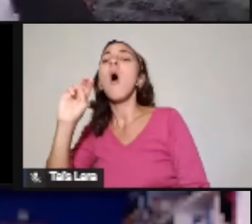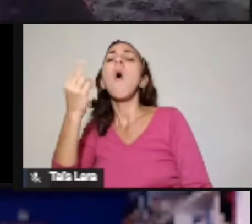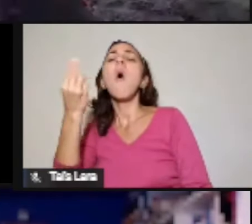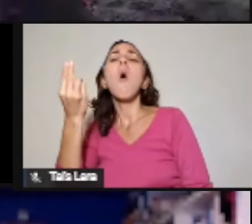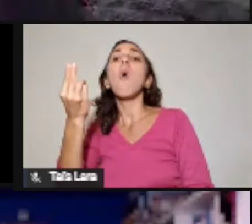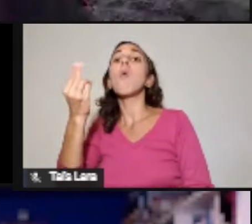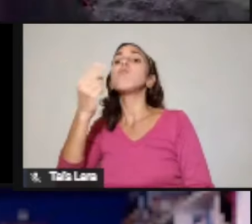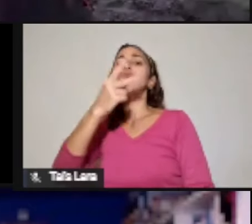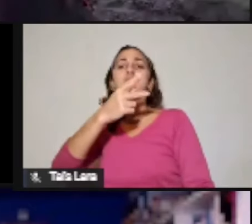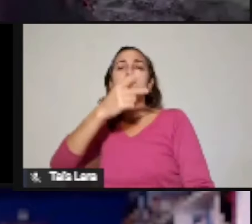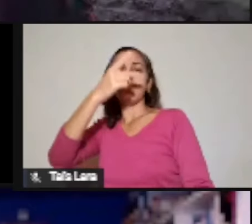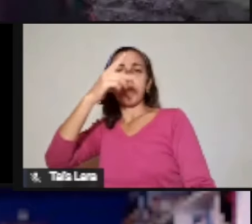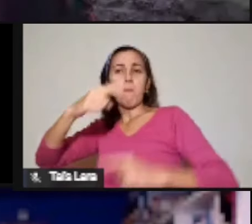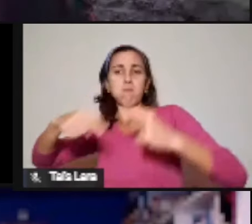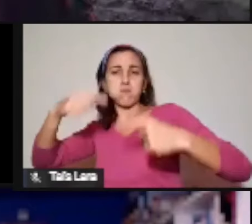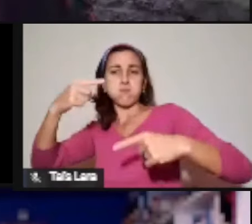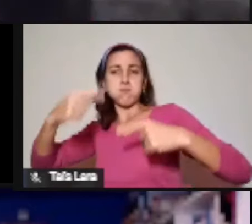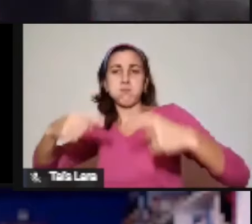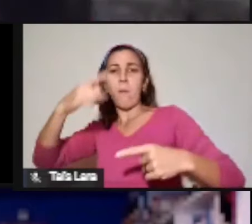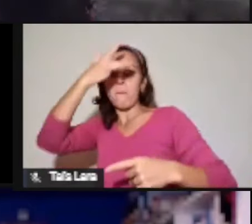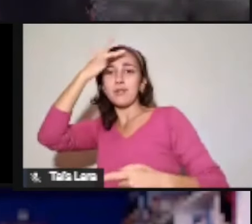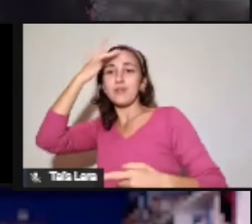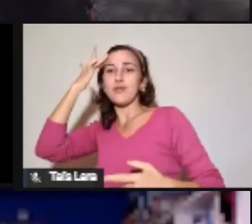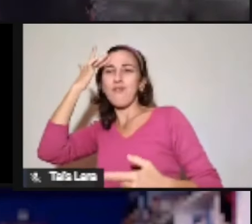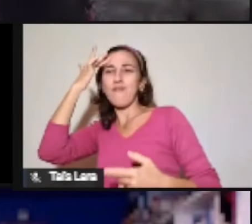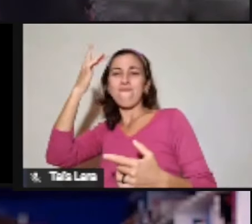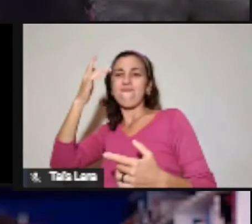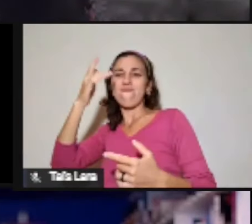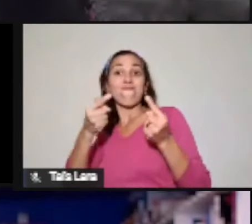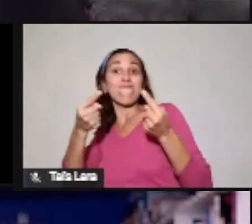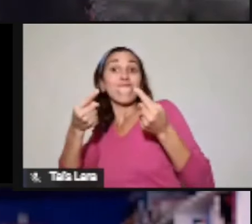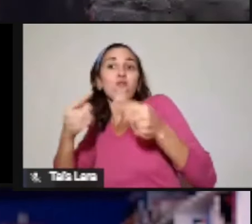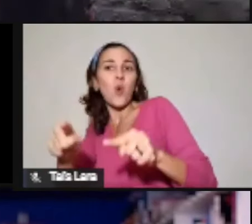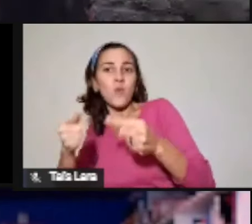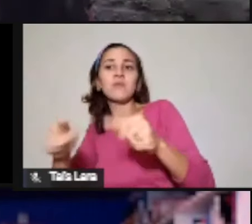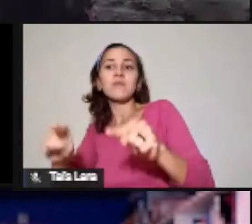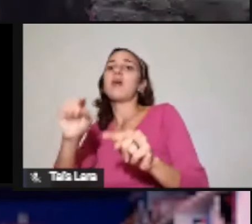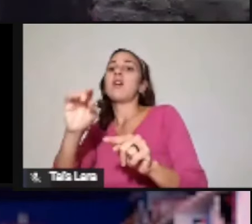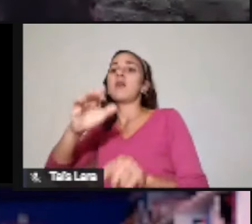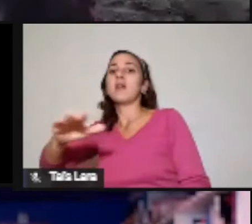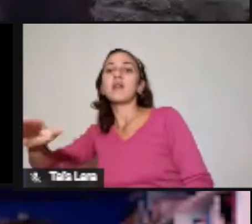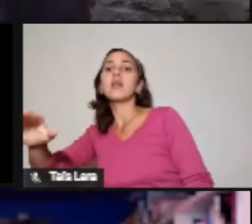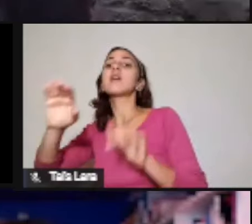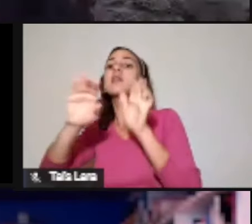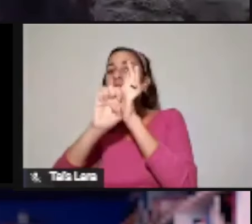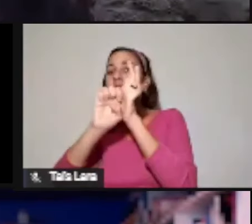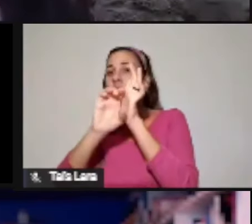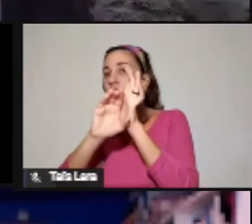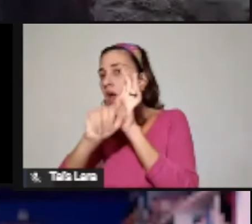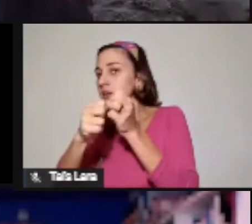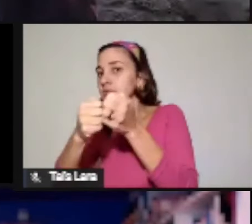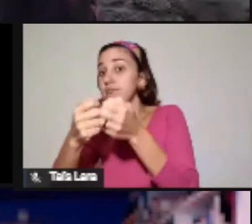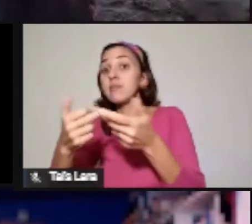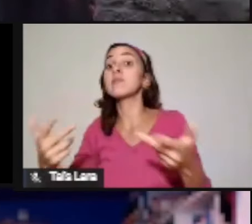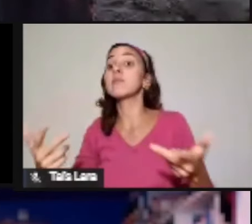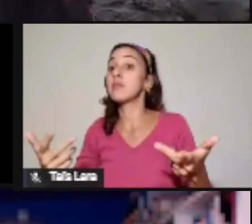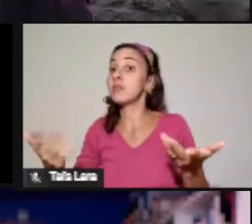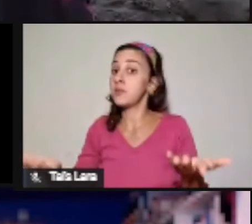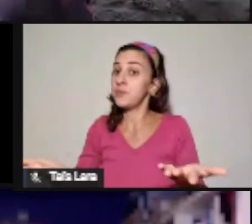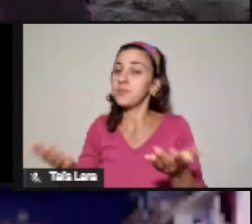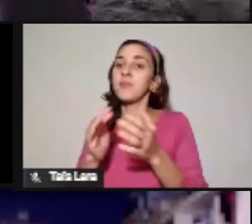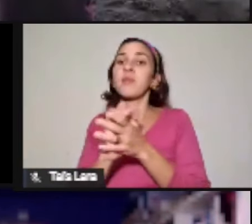juntas a gente vai enfrentar a violência sexual. Então, acho que o primeiro mito... Não, hoje, a gente está tão acostumado a falar sobre